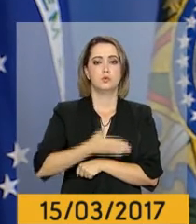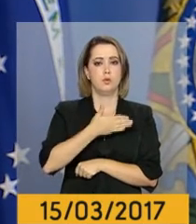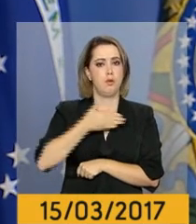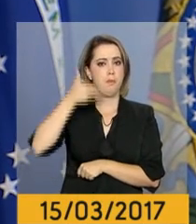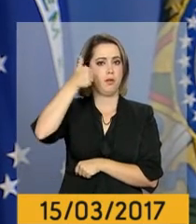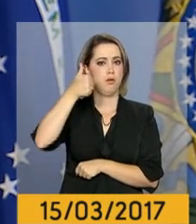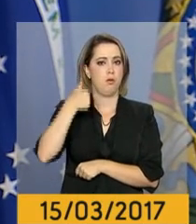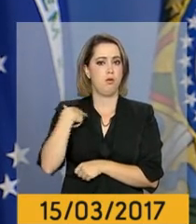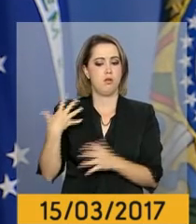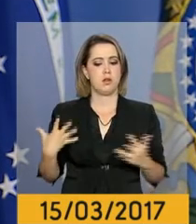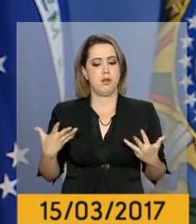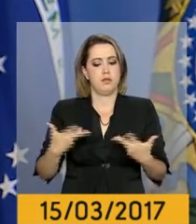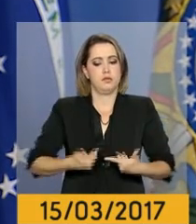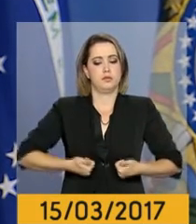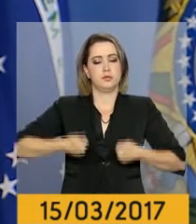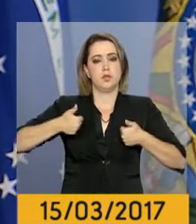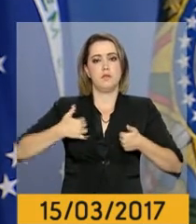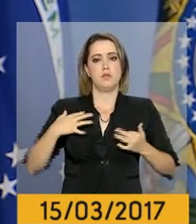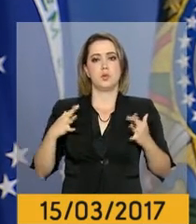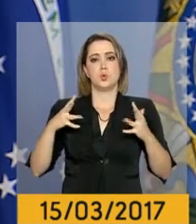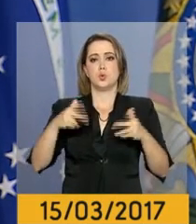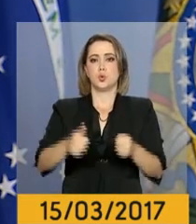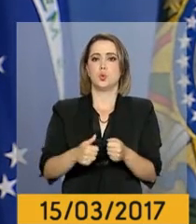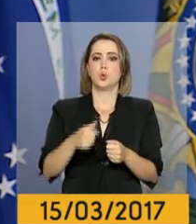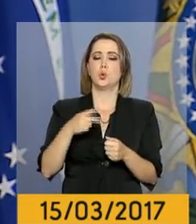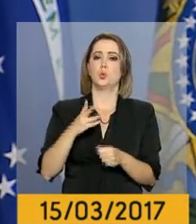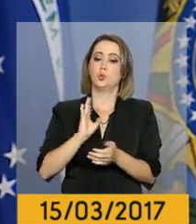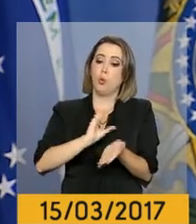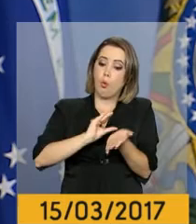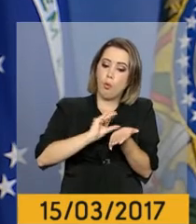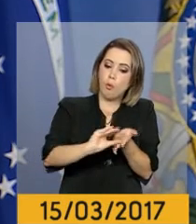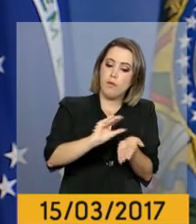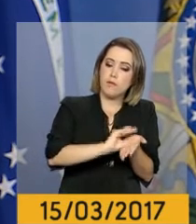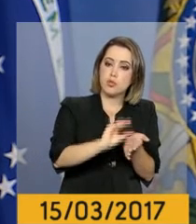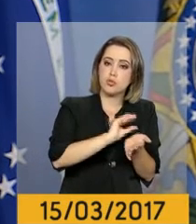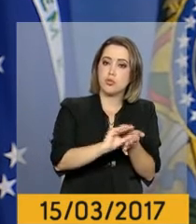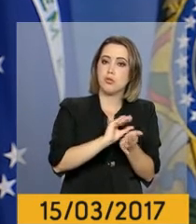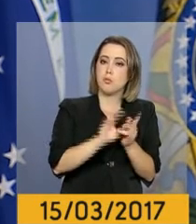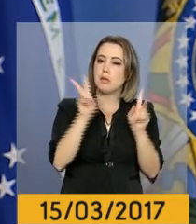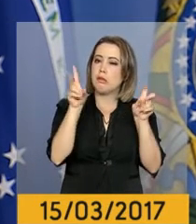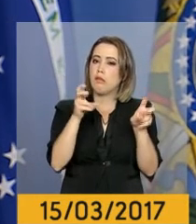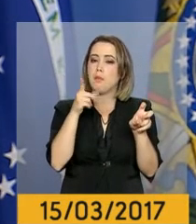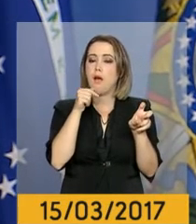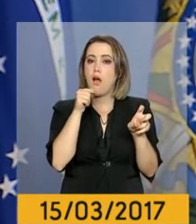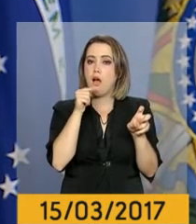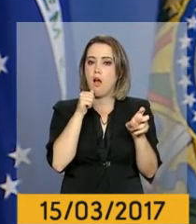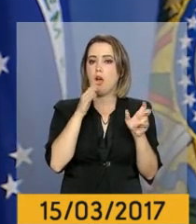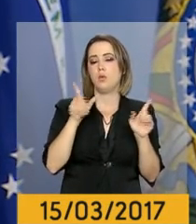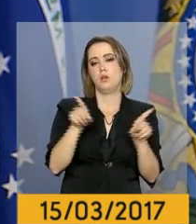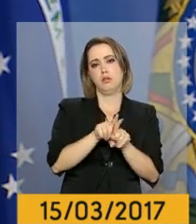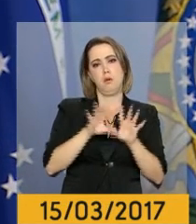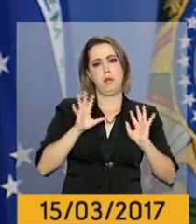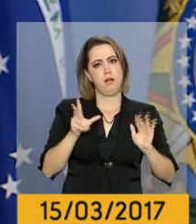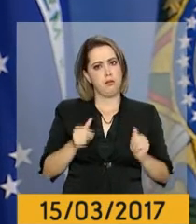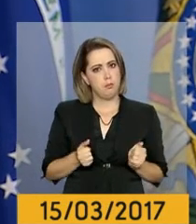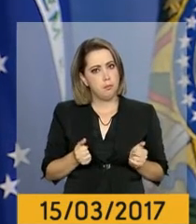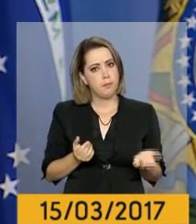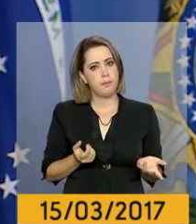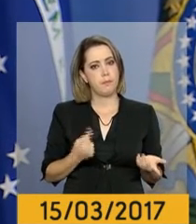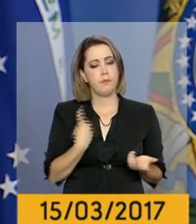portanto a eficiência de todos os investimentos futuros de matérias de água e saneamento portanto